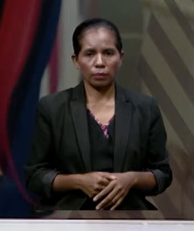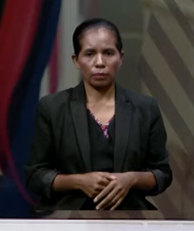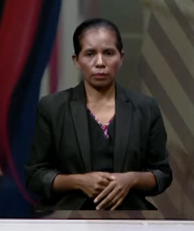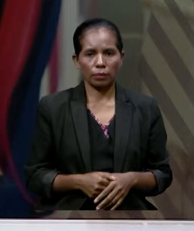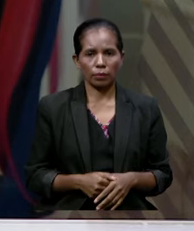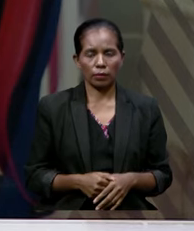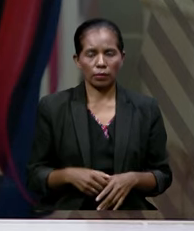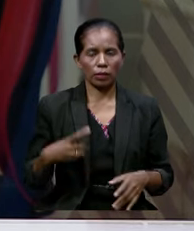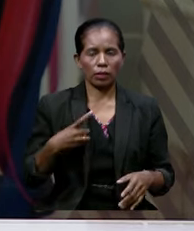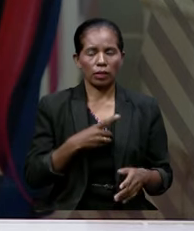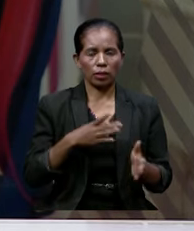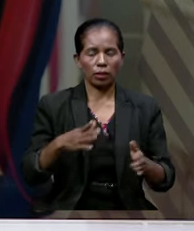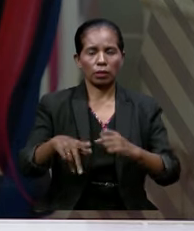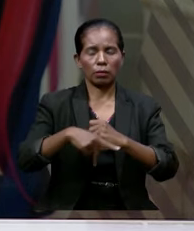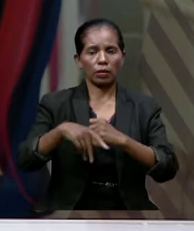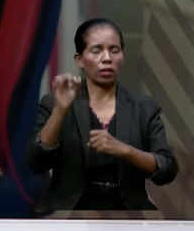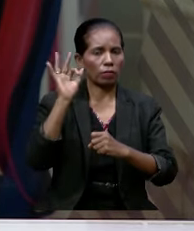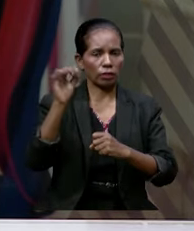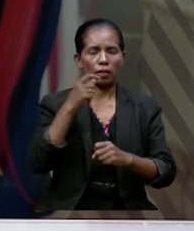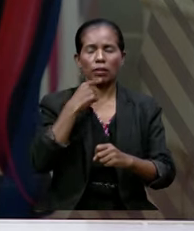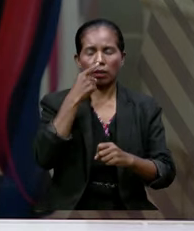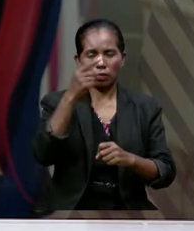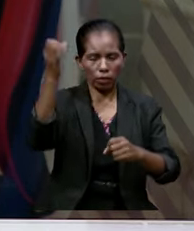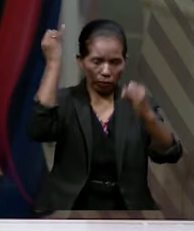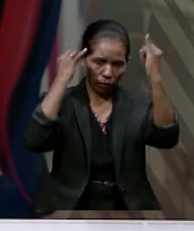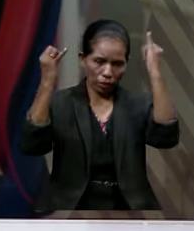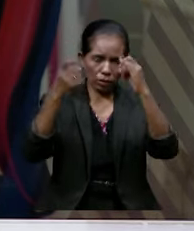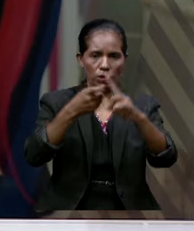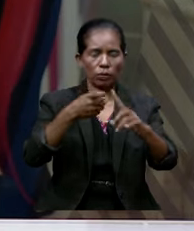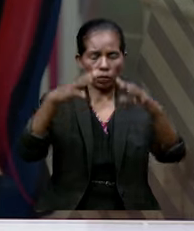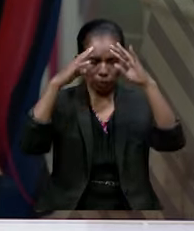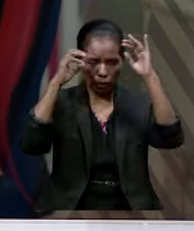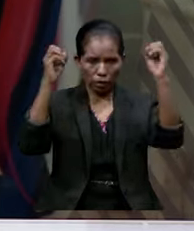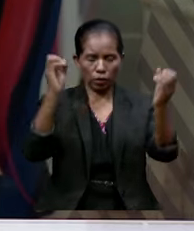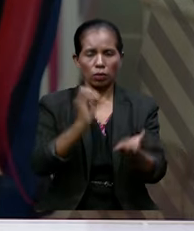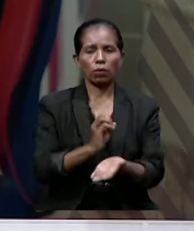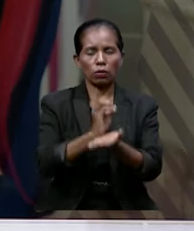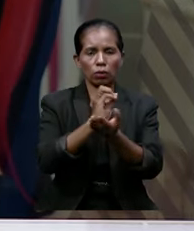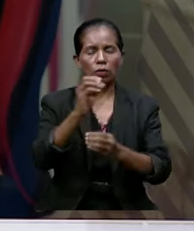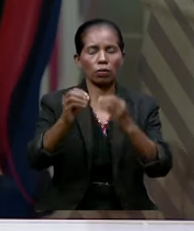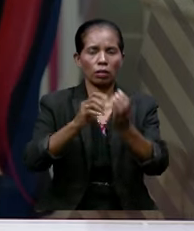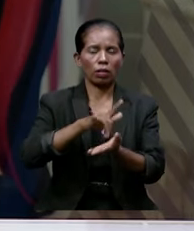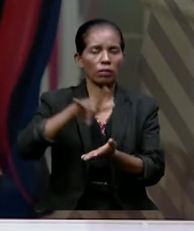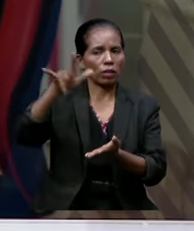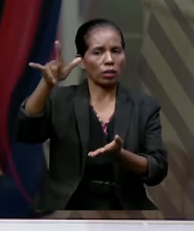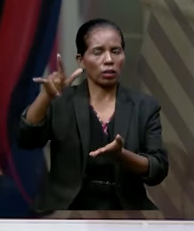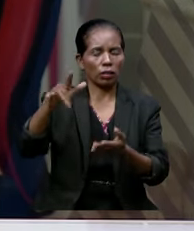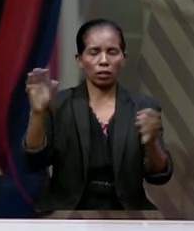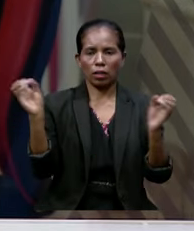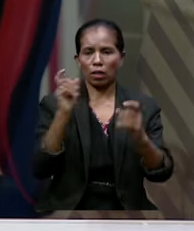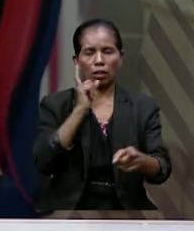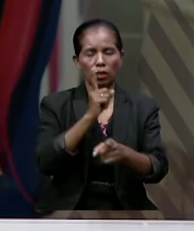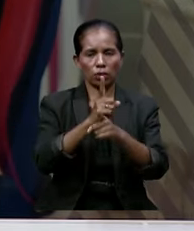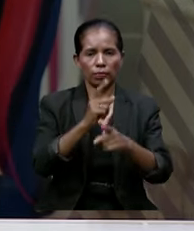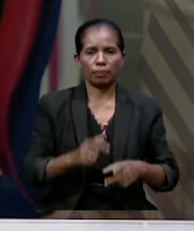Deputado Bankada Fretelin considera informasang Husey Presidente Rayoa Conaba Avian GSMI N. Lalos